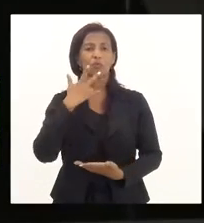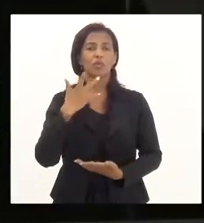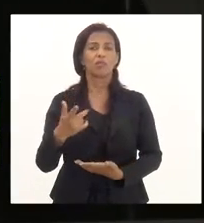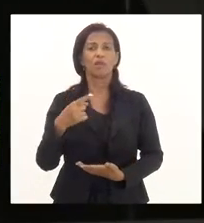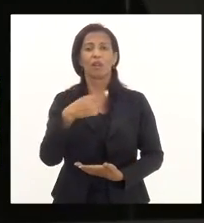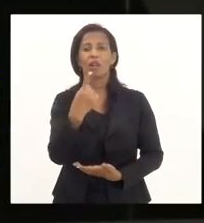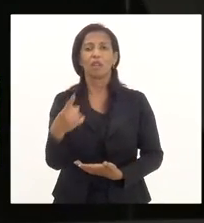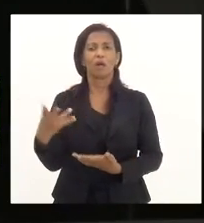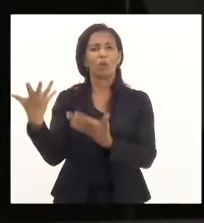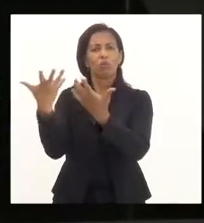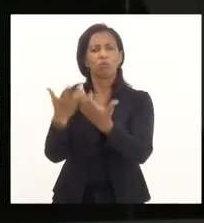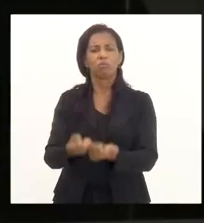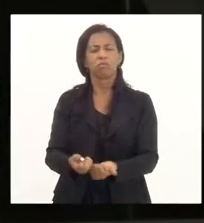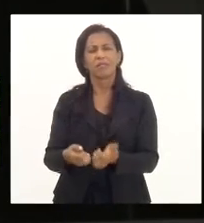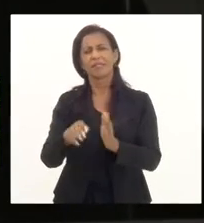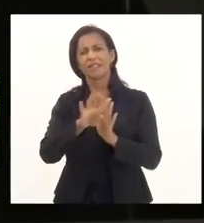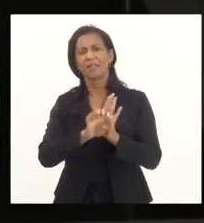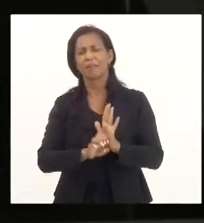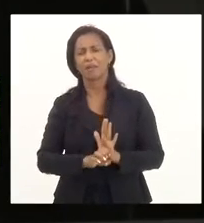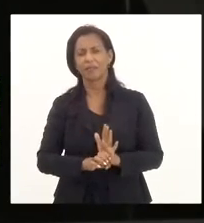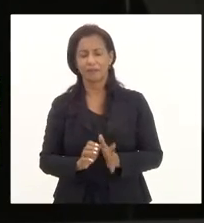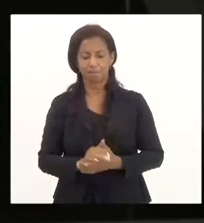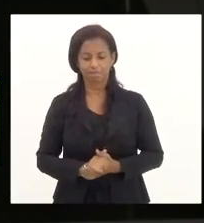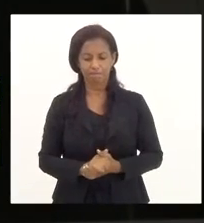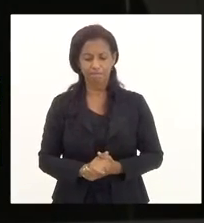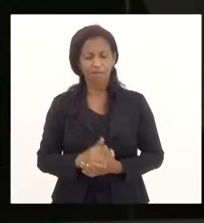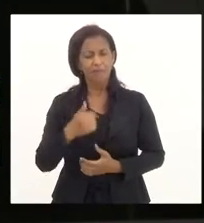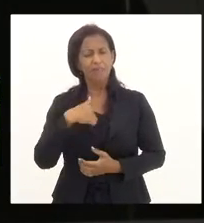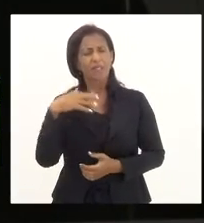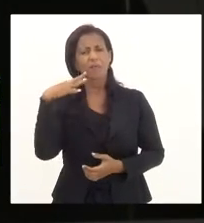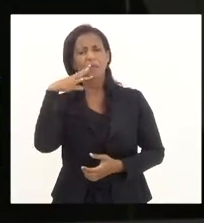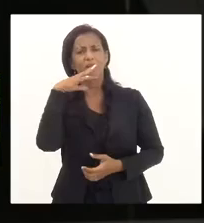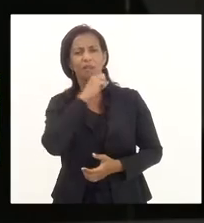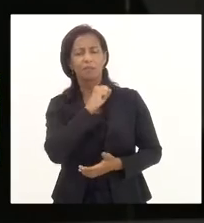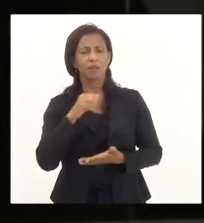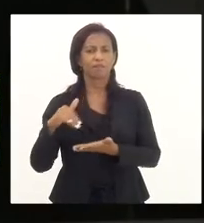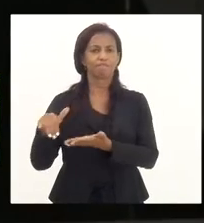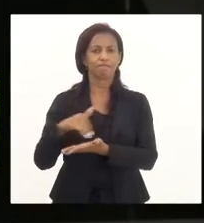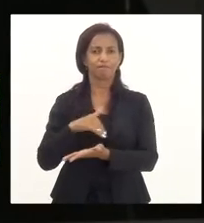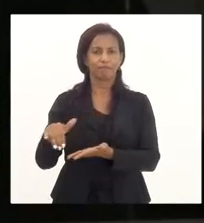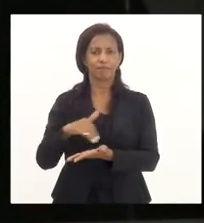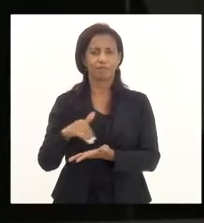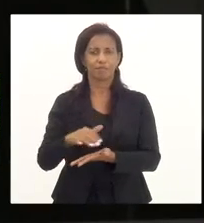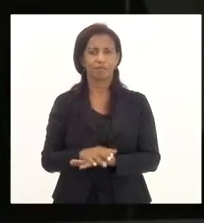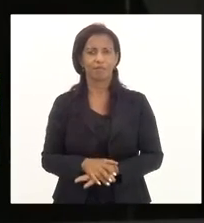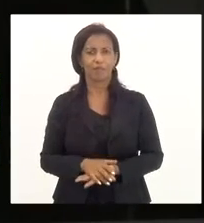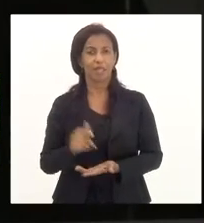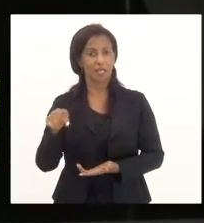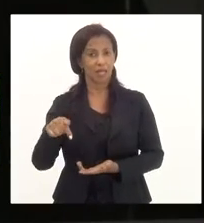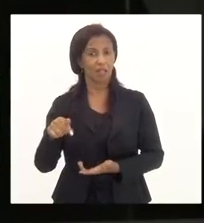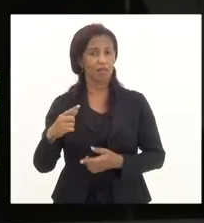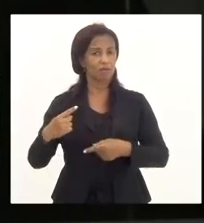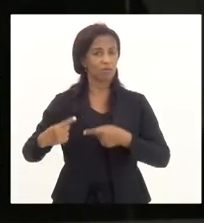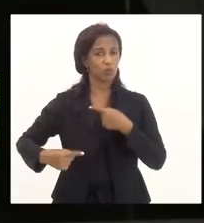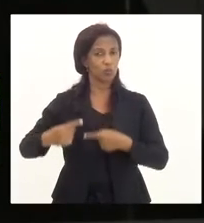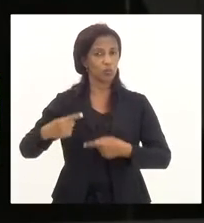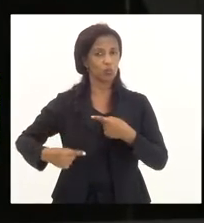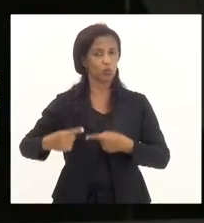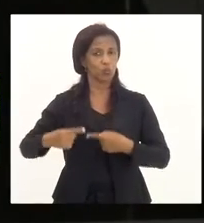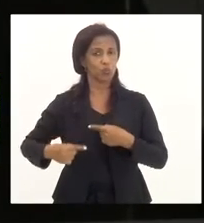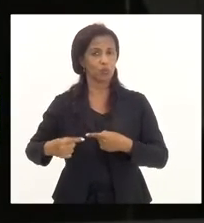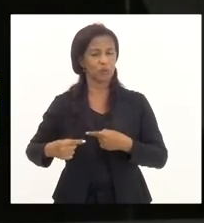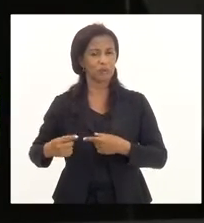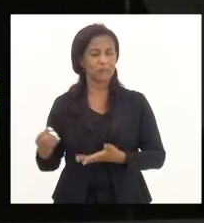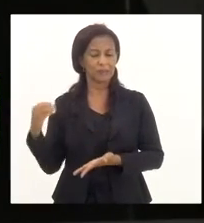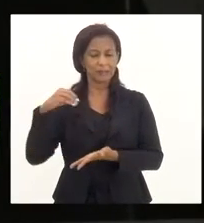refere ao não acolhimento da ementa mas eu tenho percebido secretário que o debate e um debate